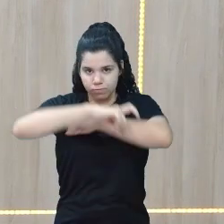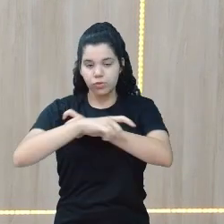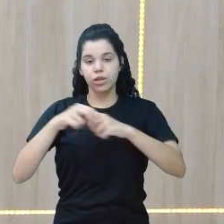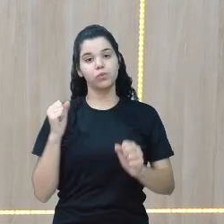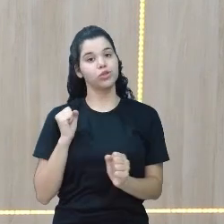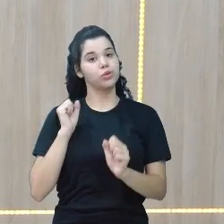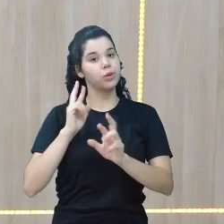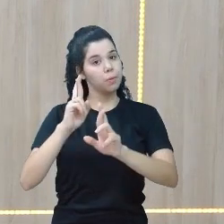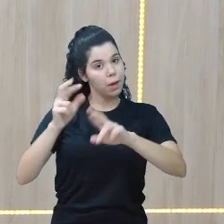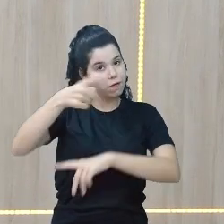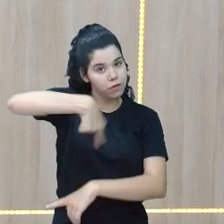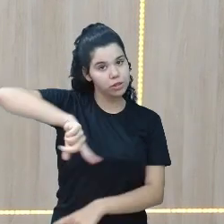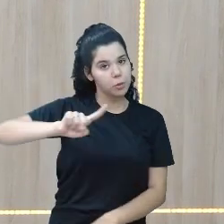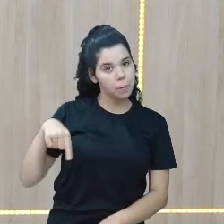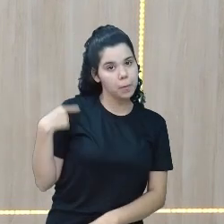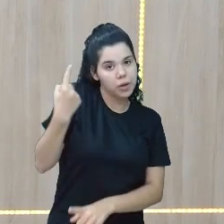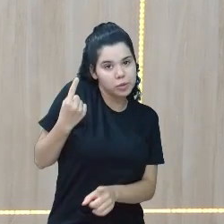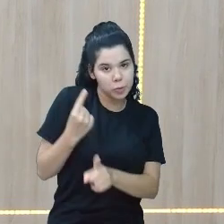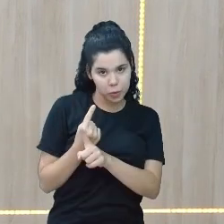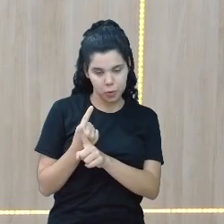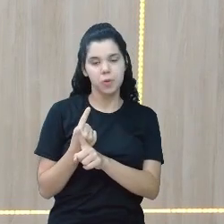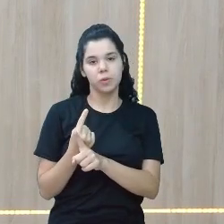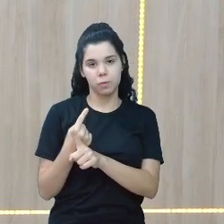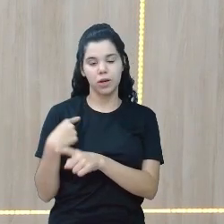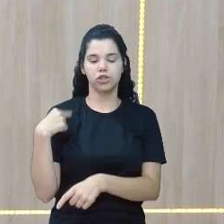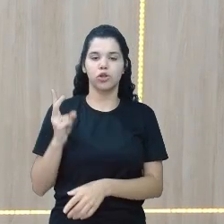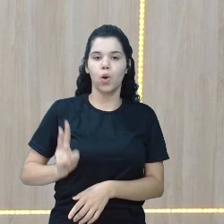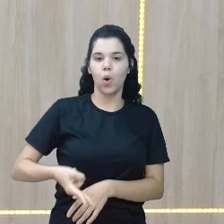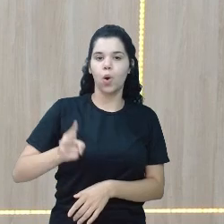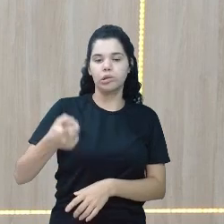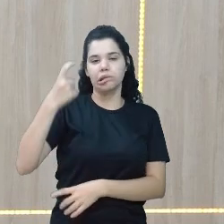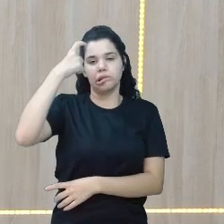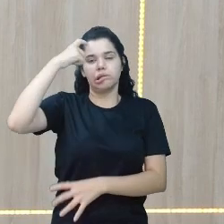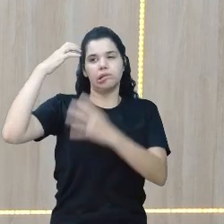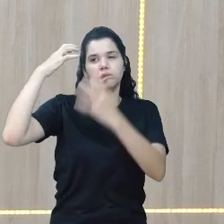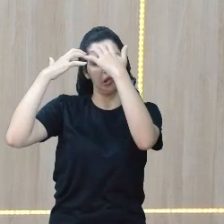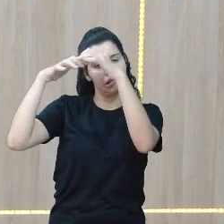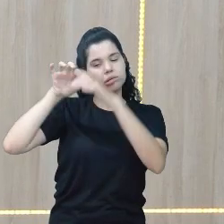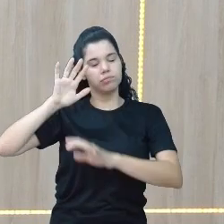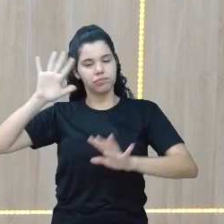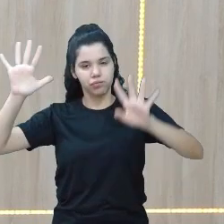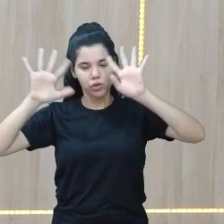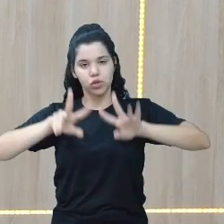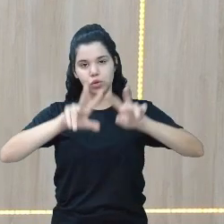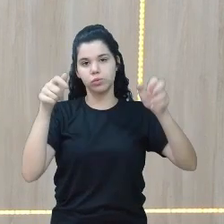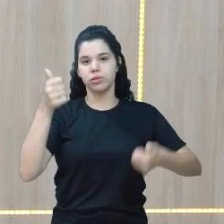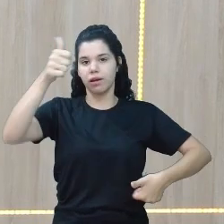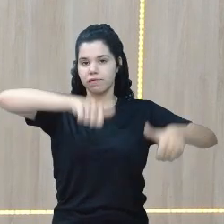espero vocês para o nosso próximo encontro, para a gente continuar pensando e refletindo sobre a